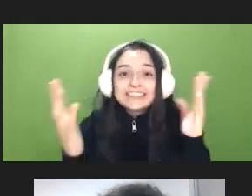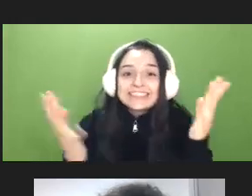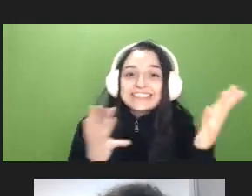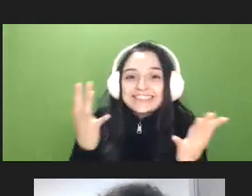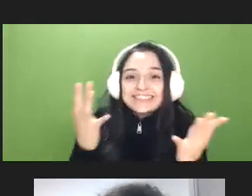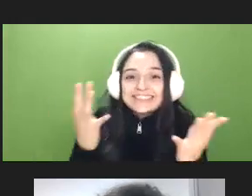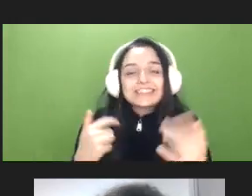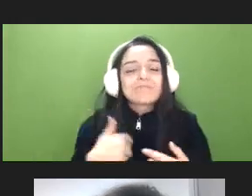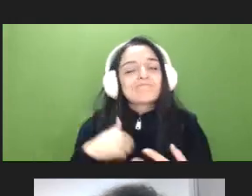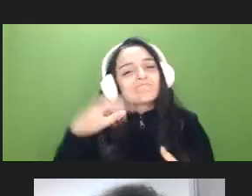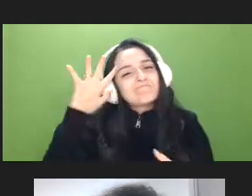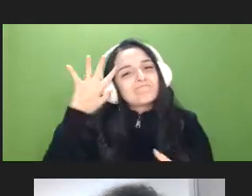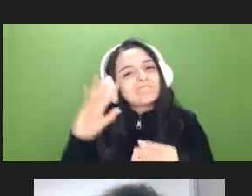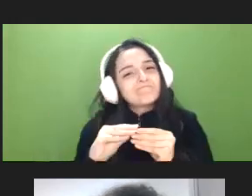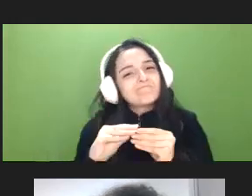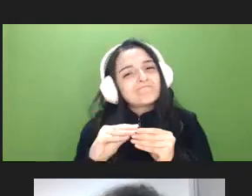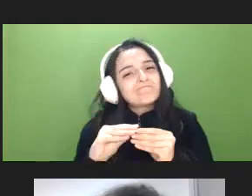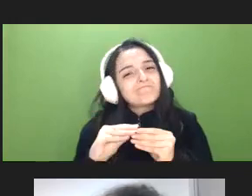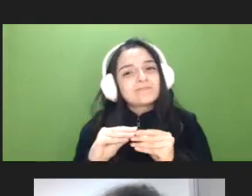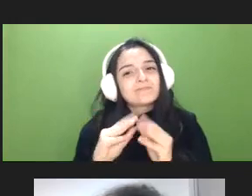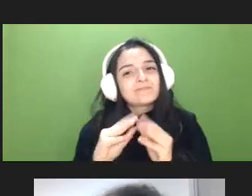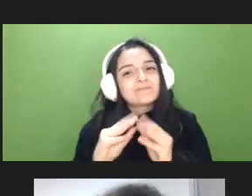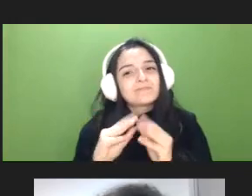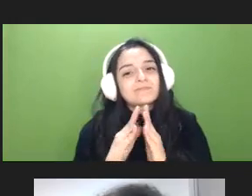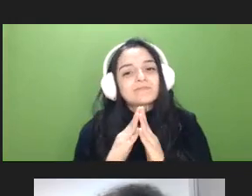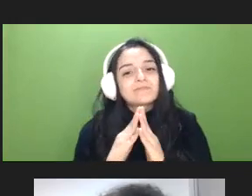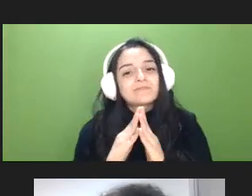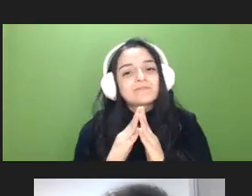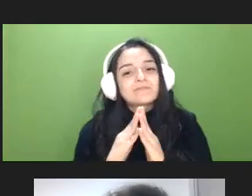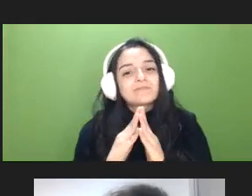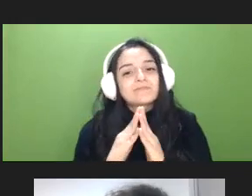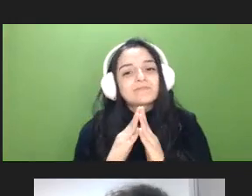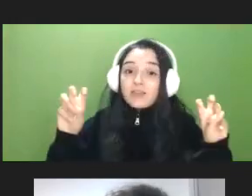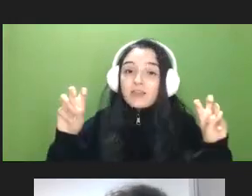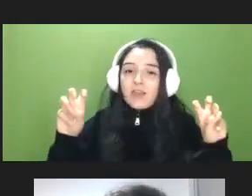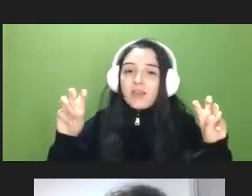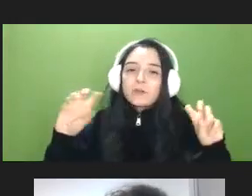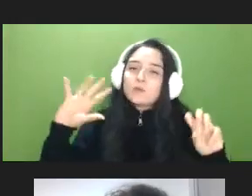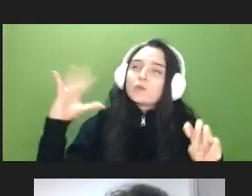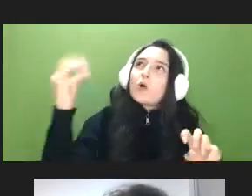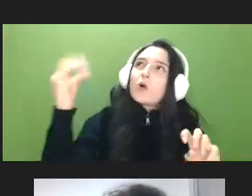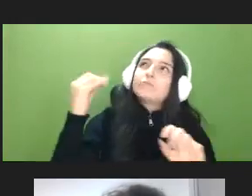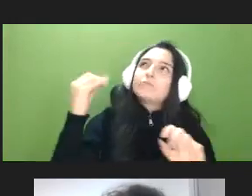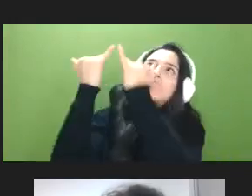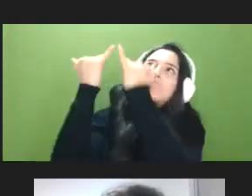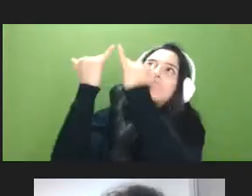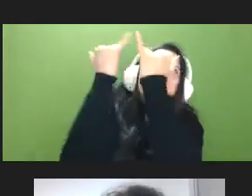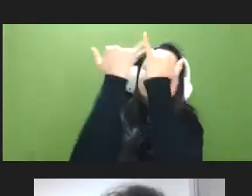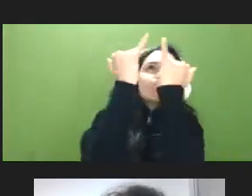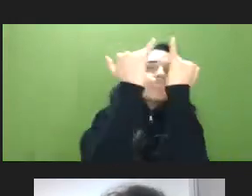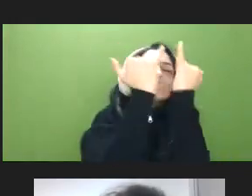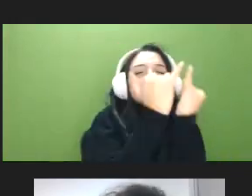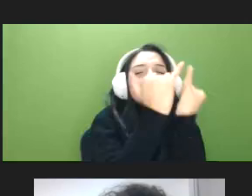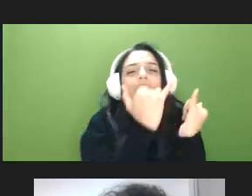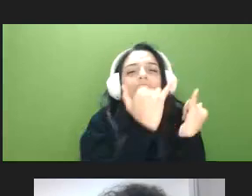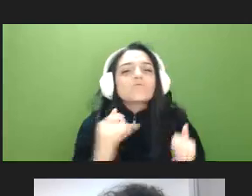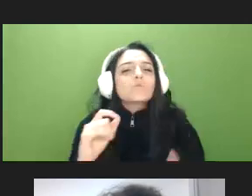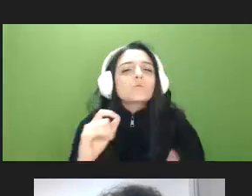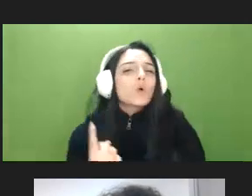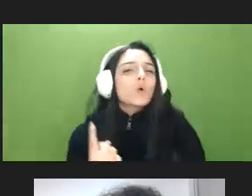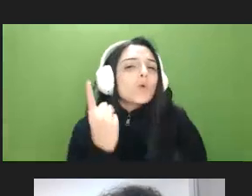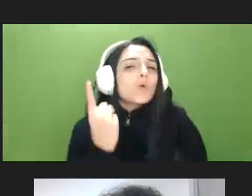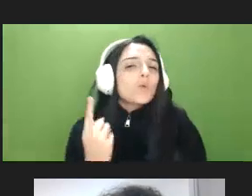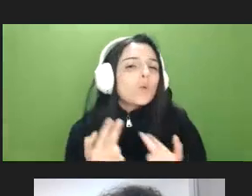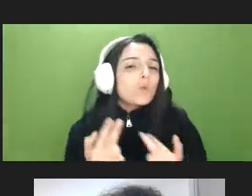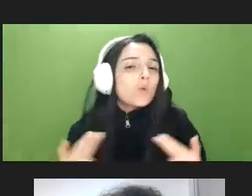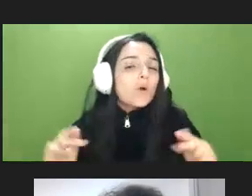que os temas mencionados têm em comum é sobre as relações de